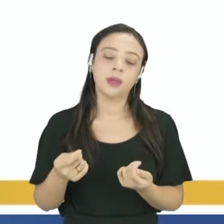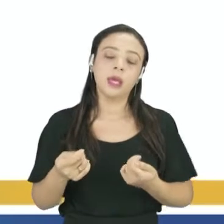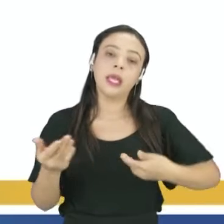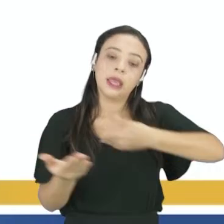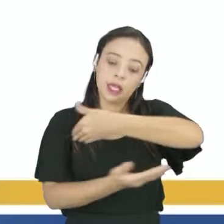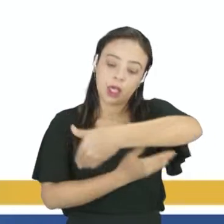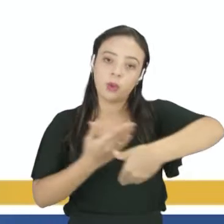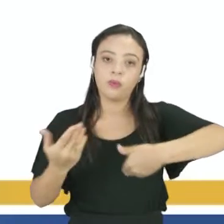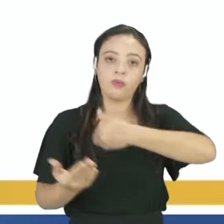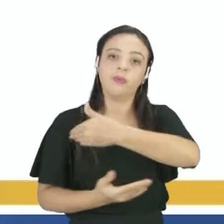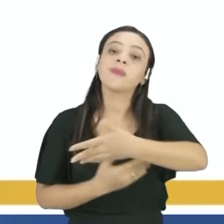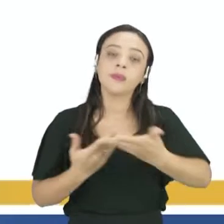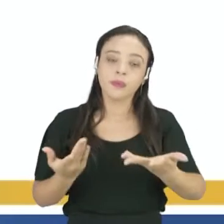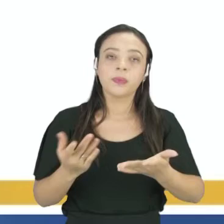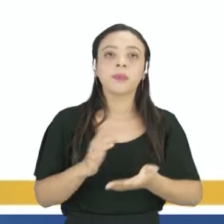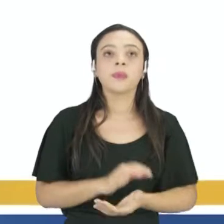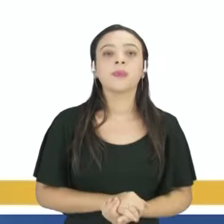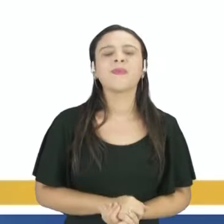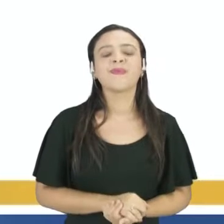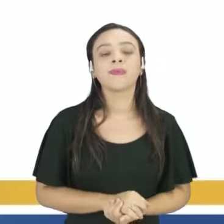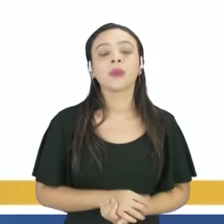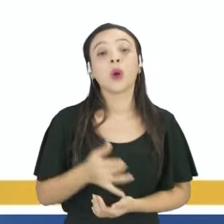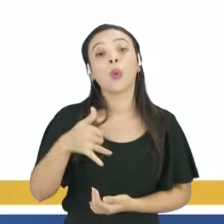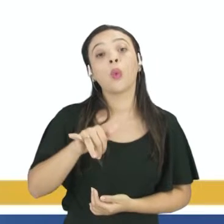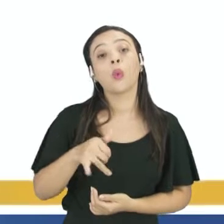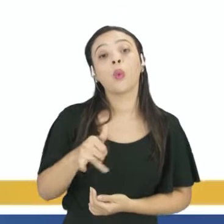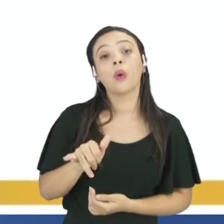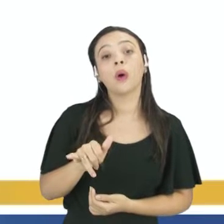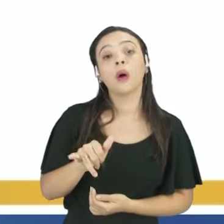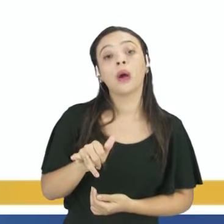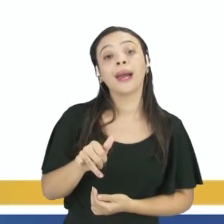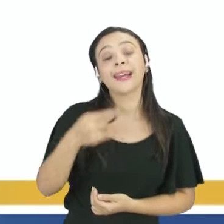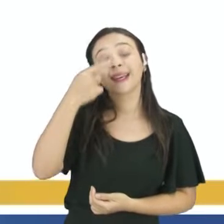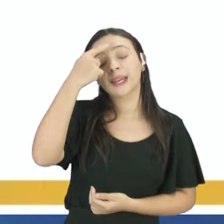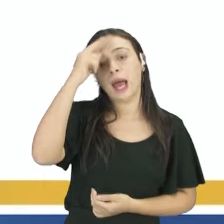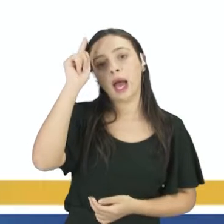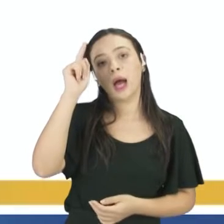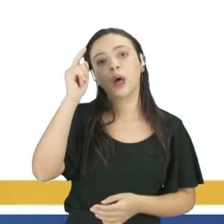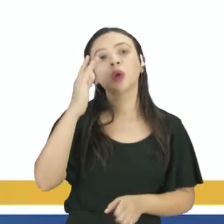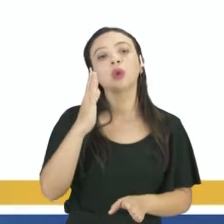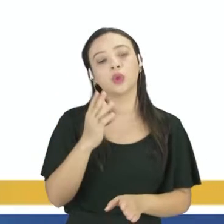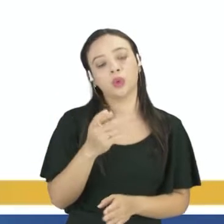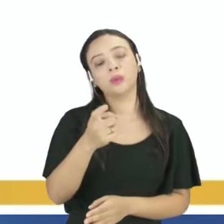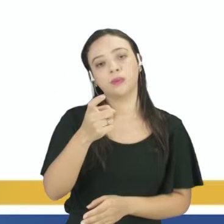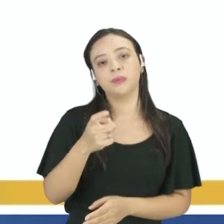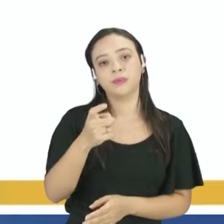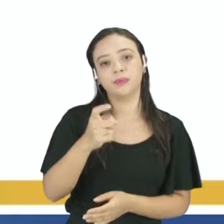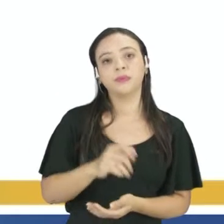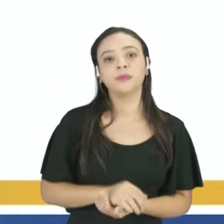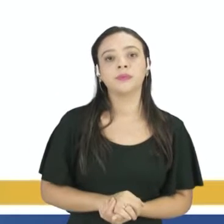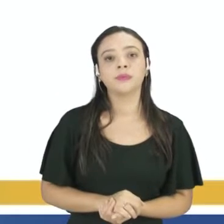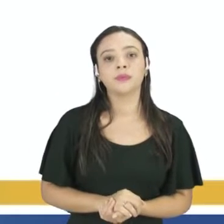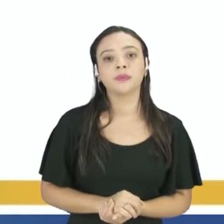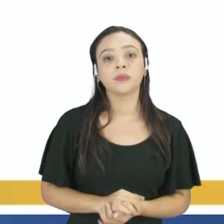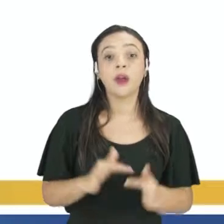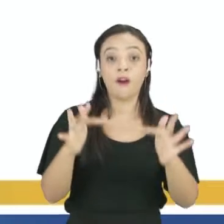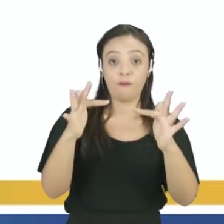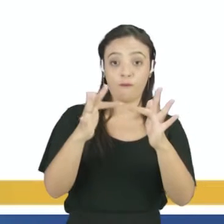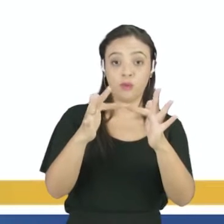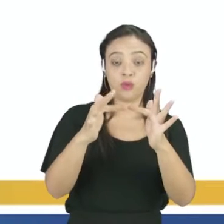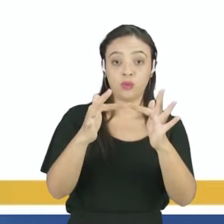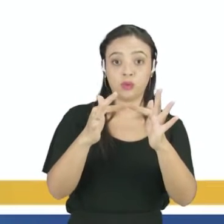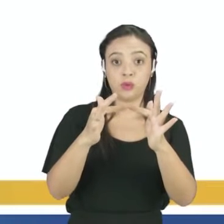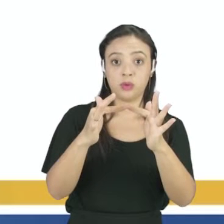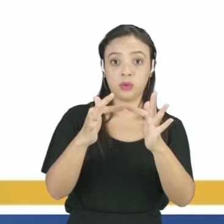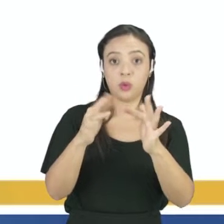x na saída da máquina, ou seja, o y é um elemento produzido pelo x, né? Produzido pela máquina, que é a função, através da